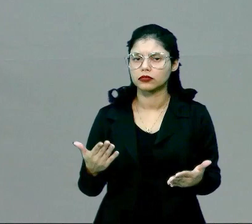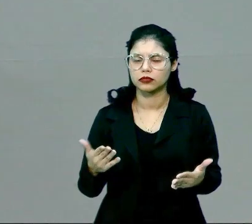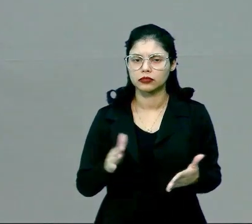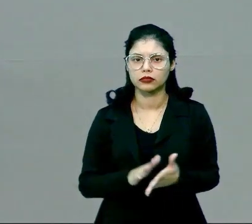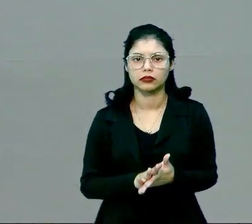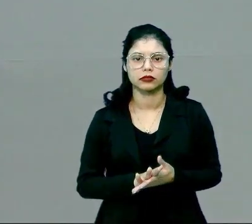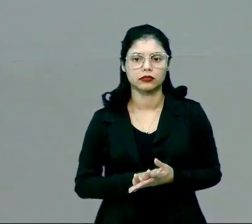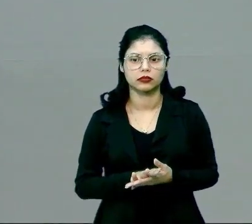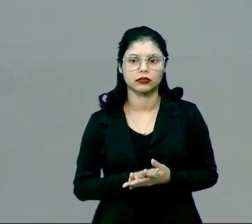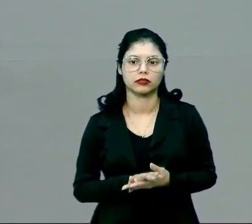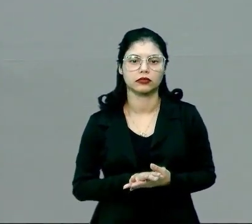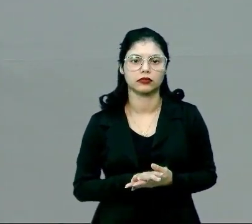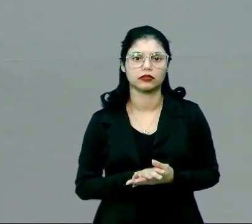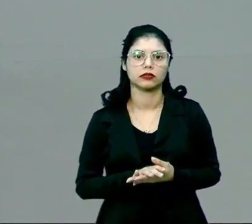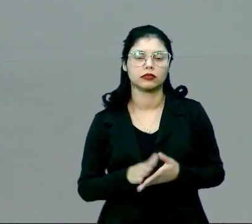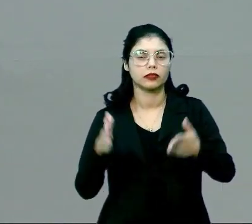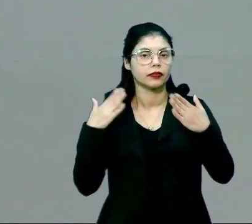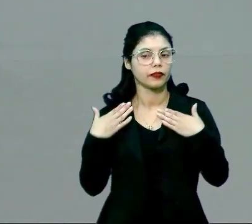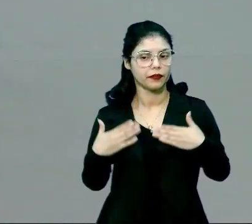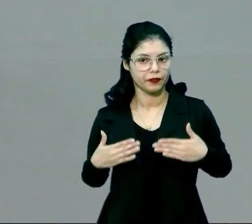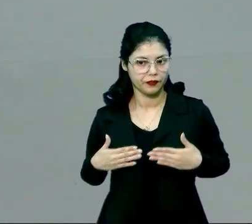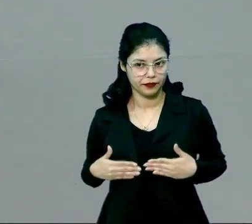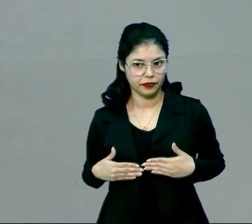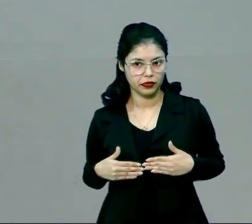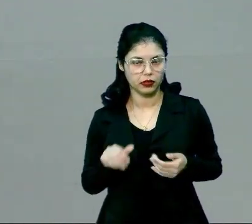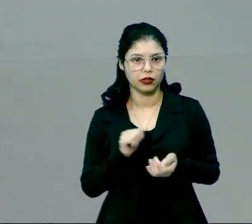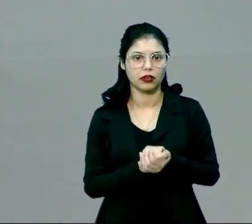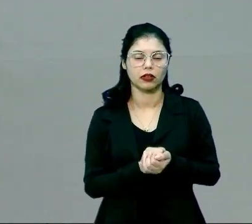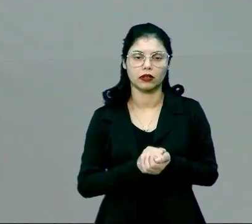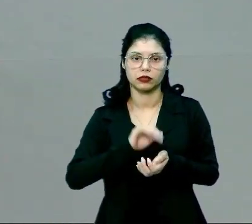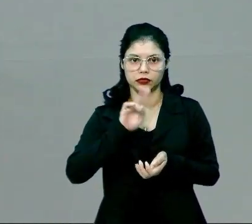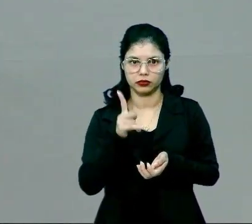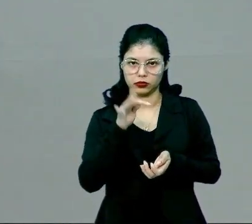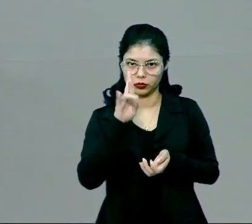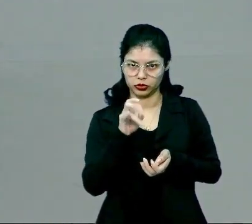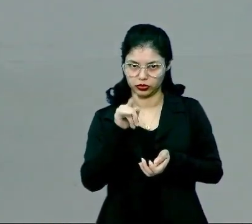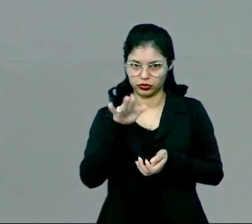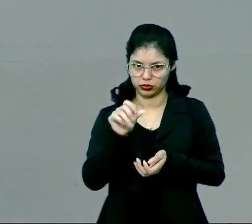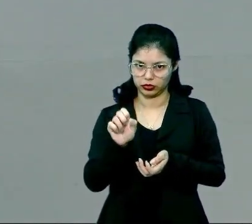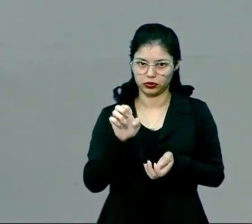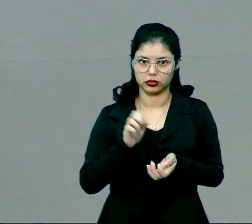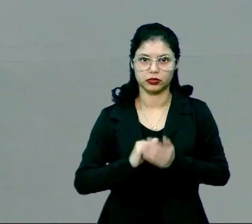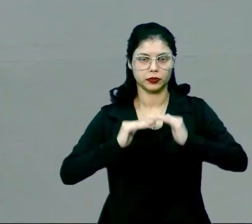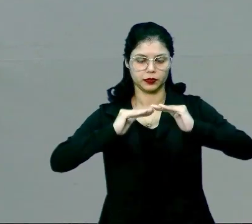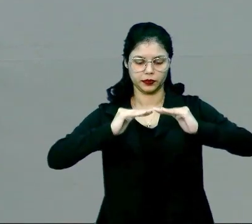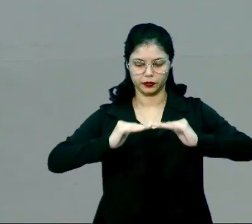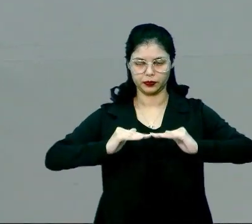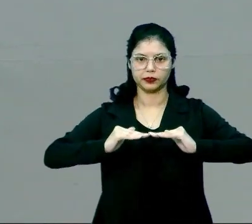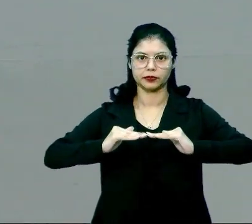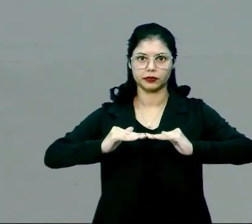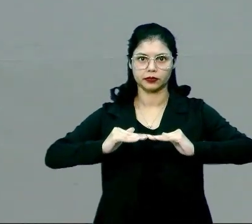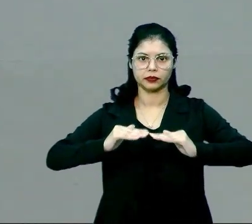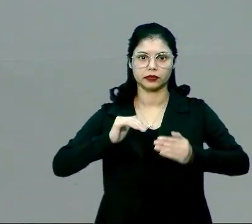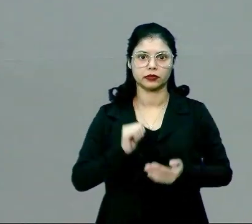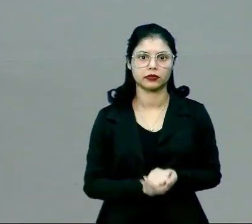hipotálamo? É deixar o nosso corpo em homeostase, que seria o quê? Equilíbrio, tá certo? É claro que o